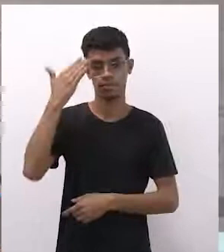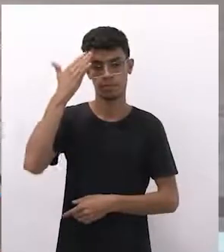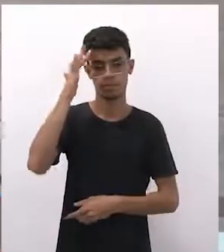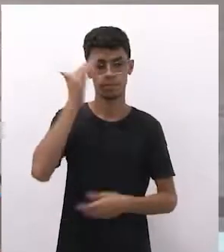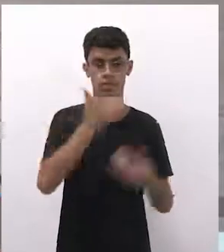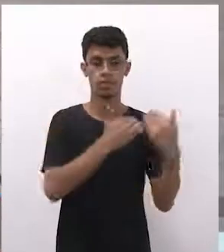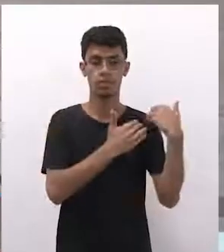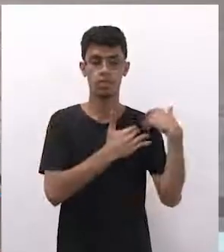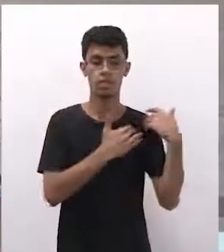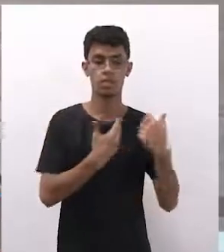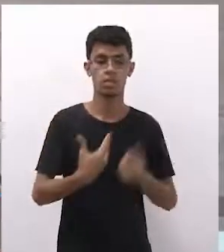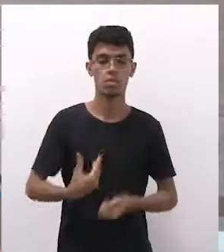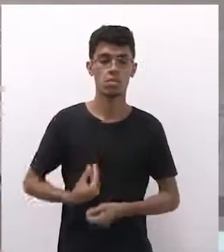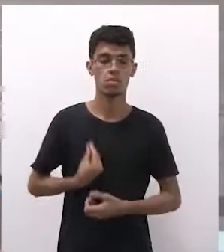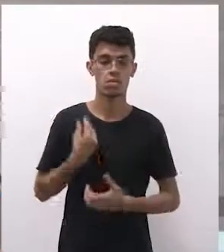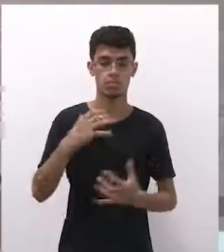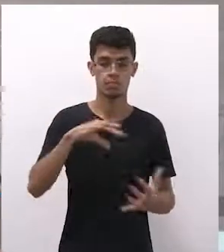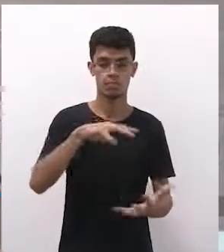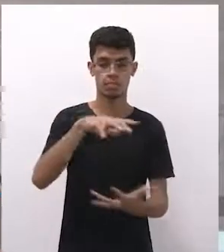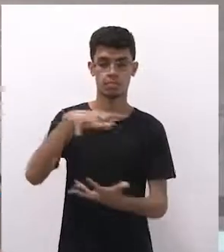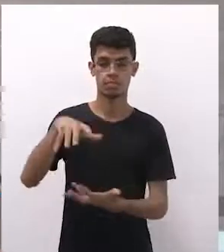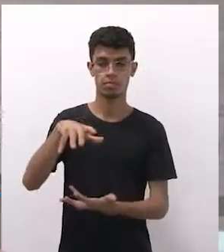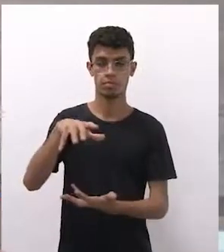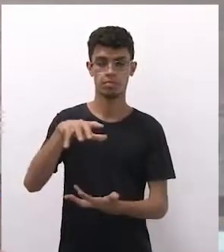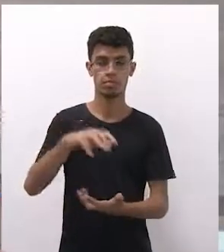papel no mundo e tudo mais.